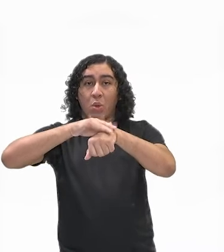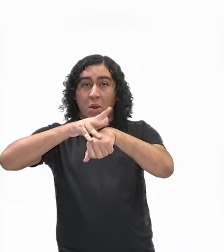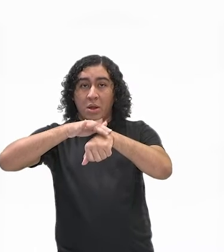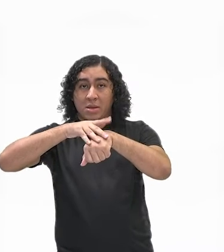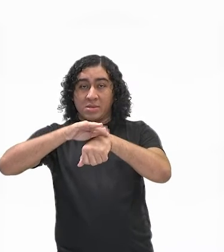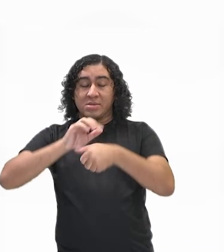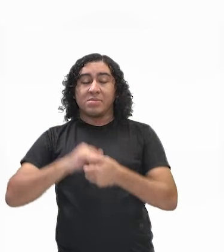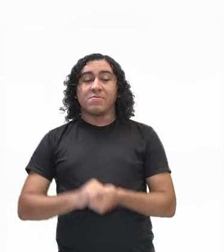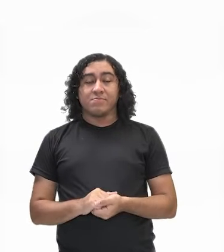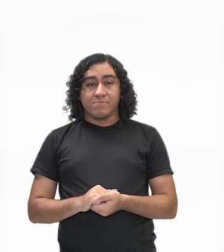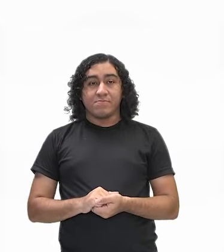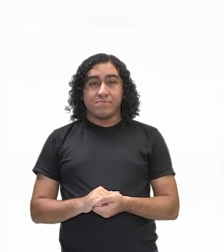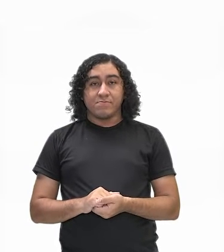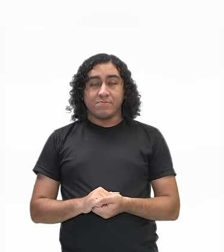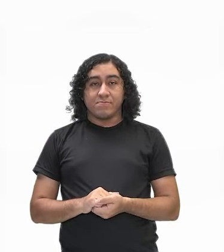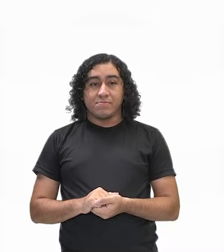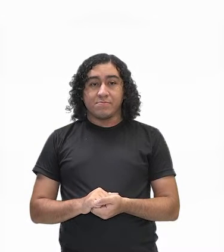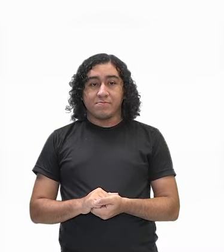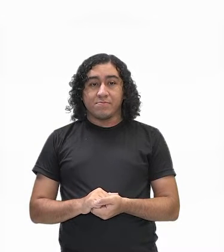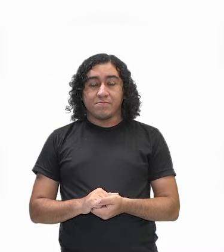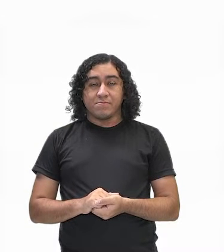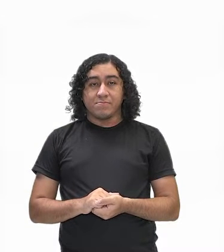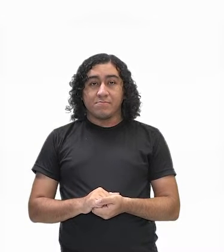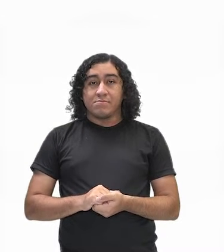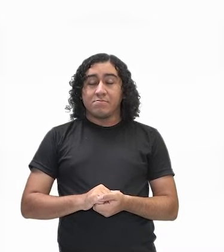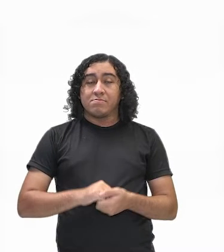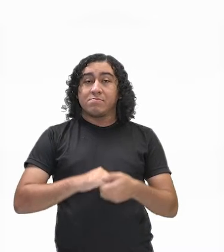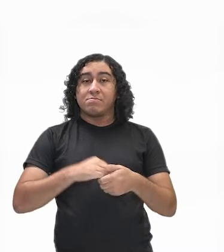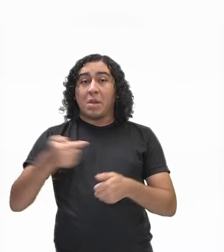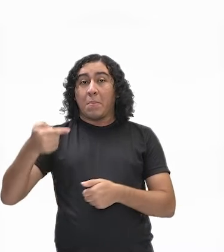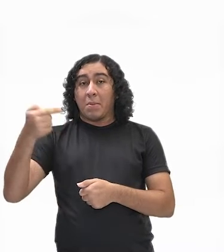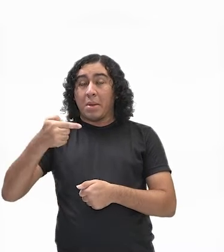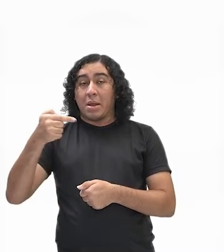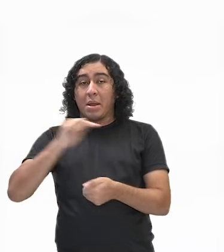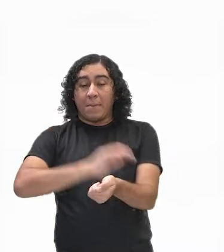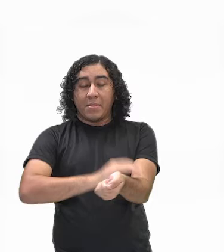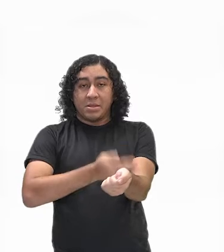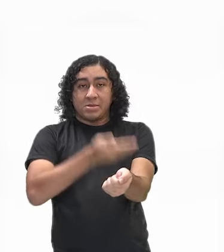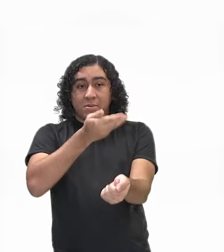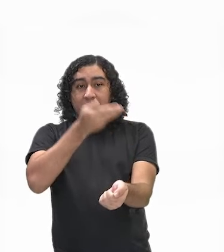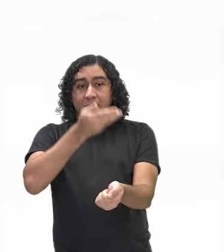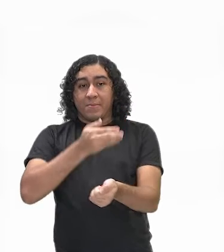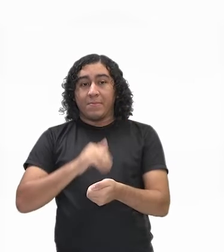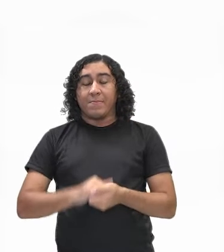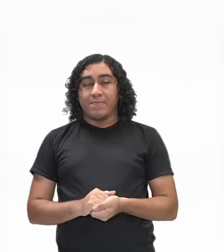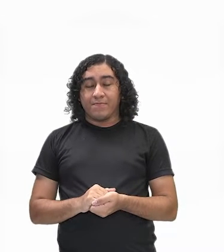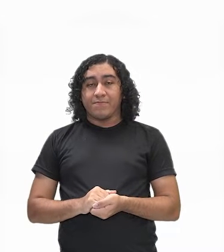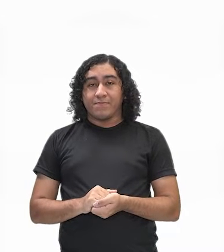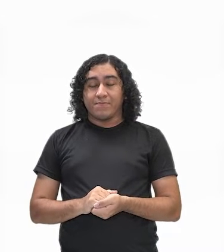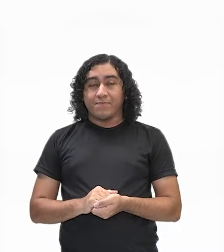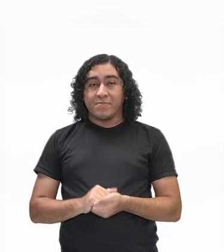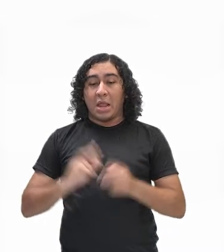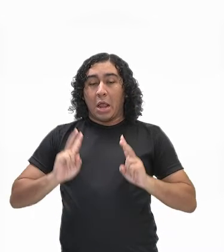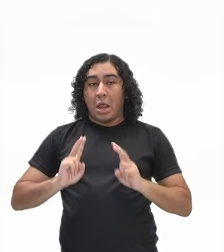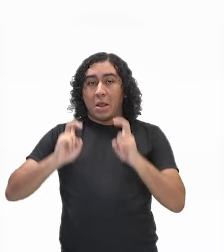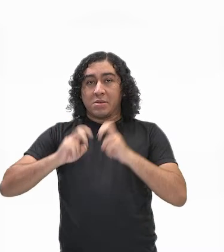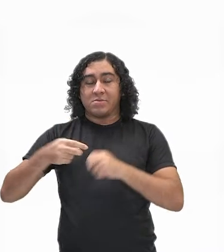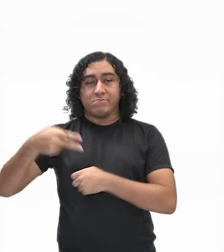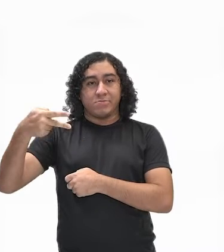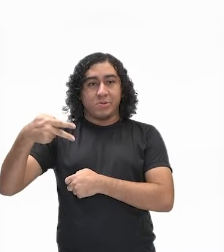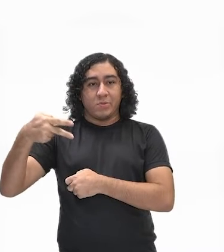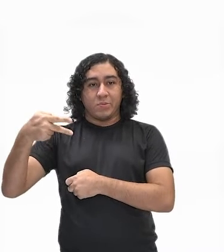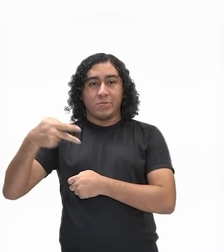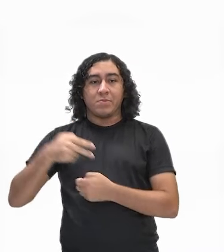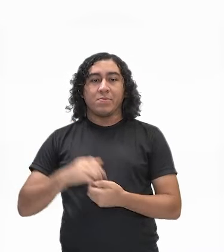né, que é a pressão alta. Aí nós temos cancer, só muda a pronúncia, mas a grafia é mesmo, o significado idem. Asma